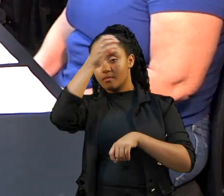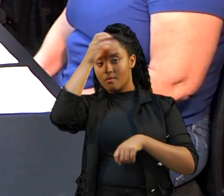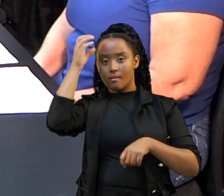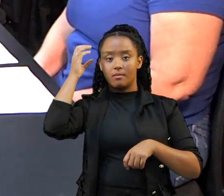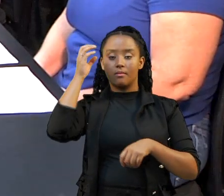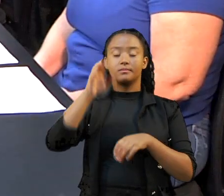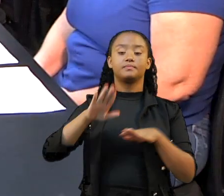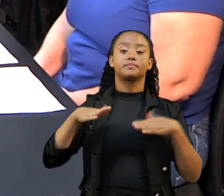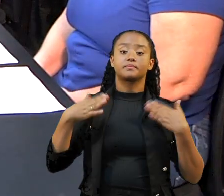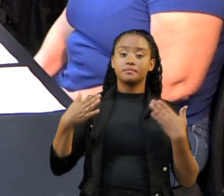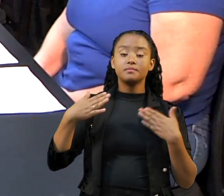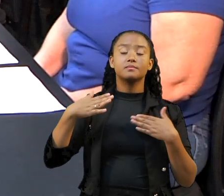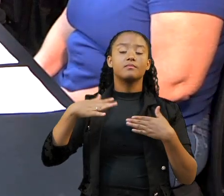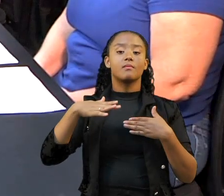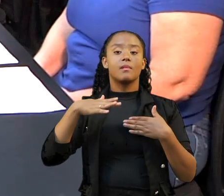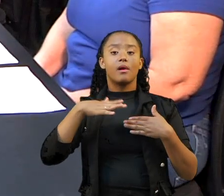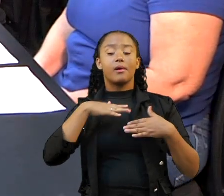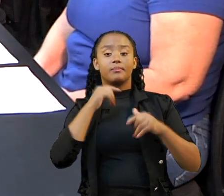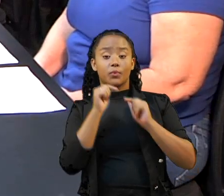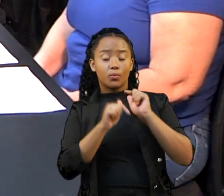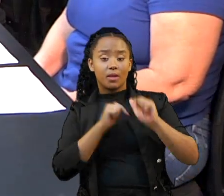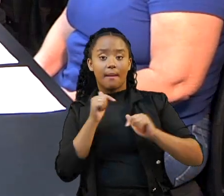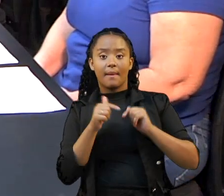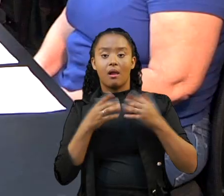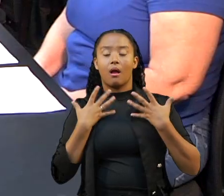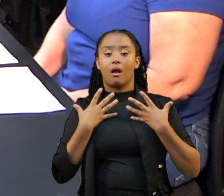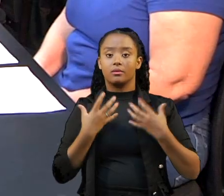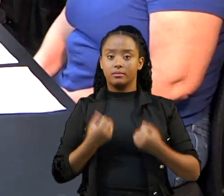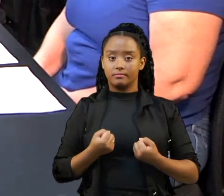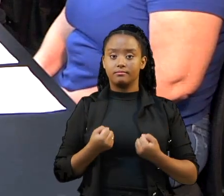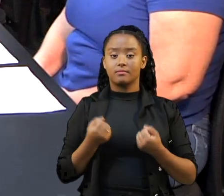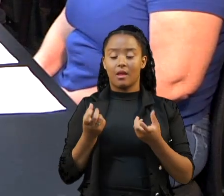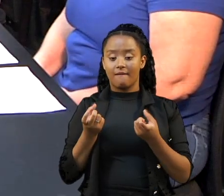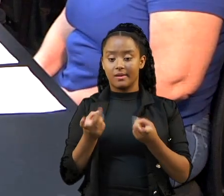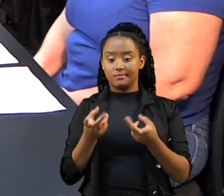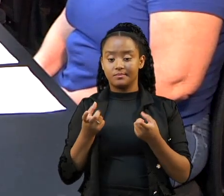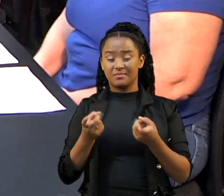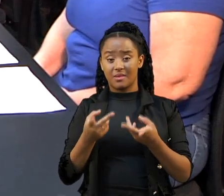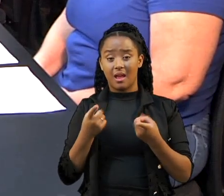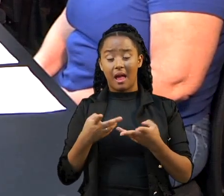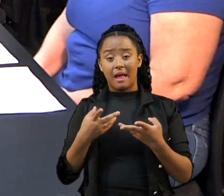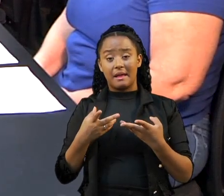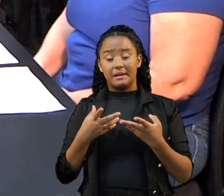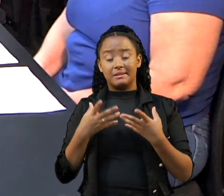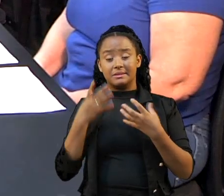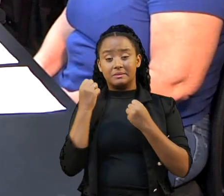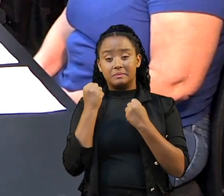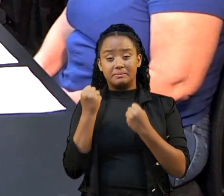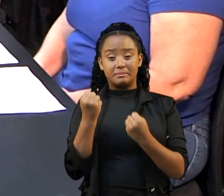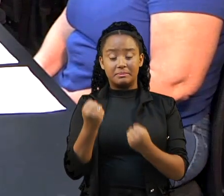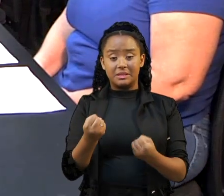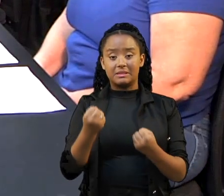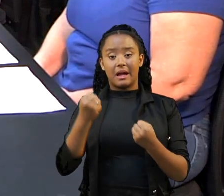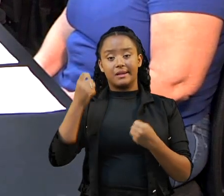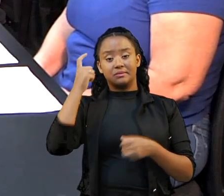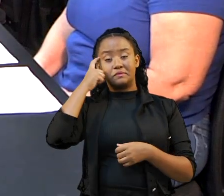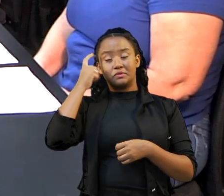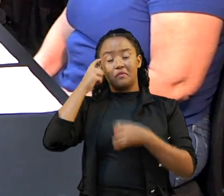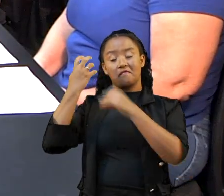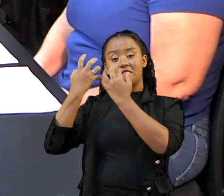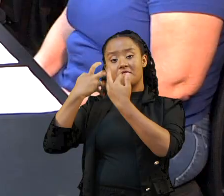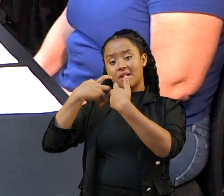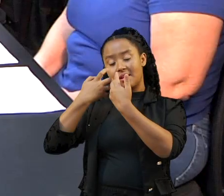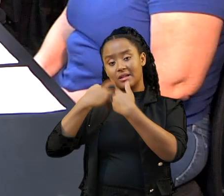tipo, cansativo mentalmente, um trabalho de venda também, além de físico, mental. E aí eu tinha essa